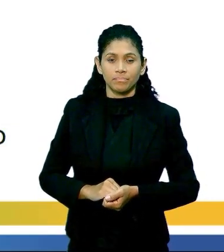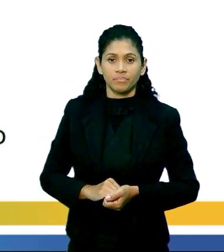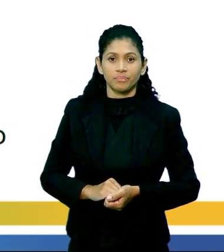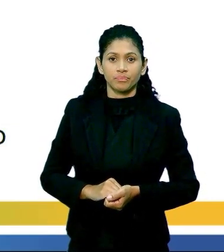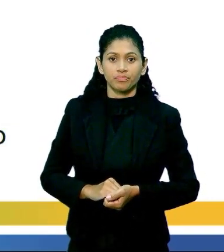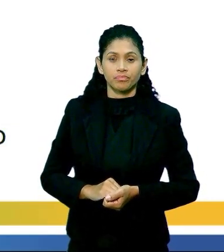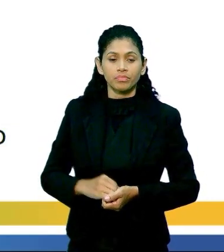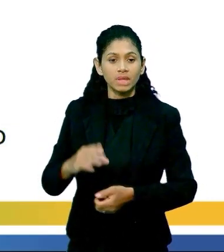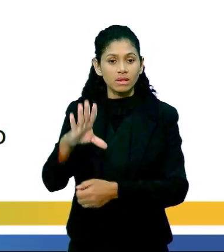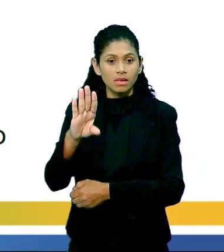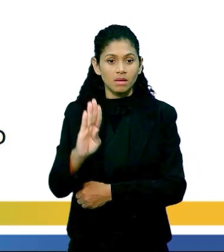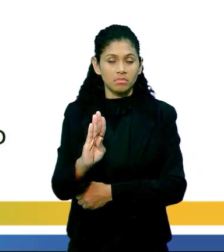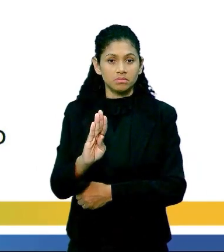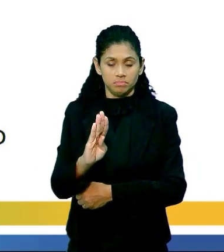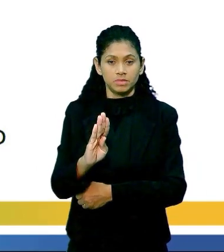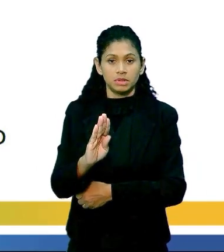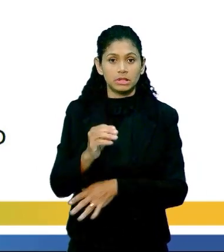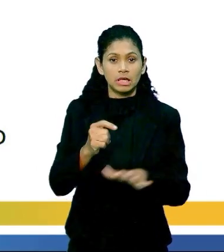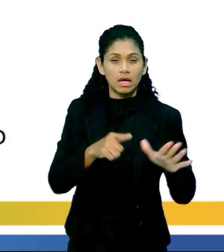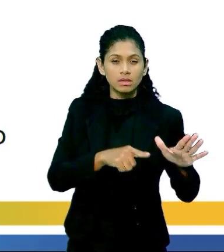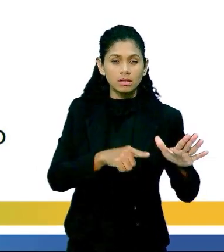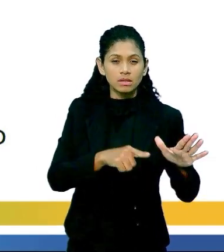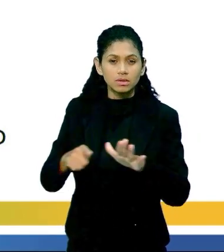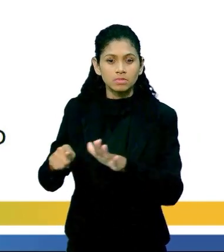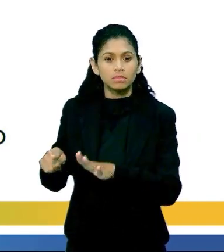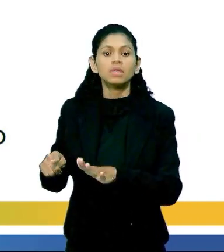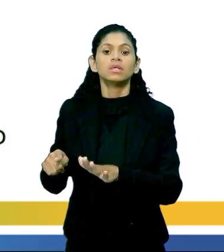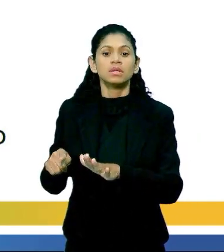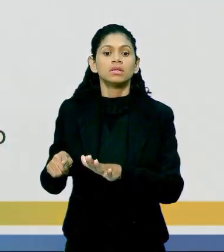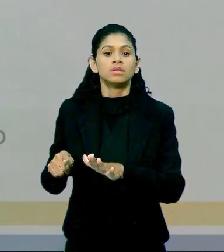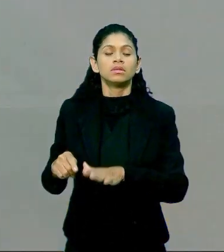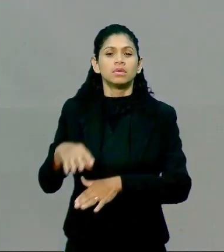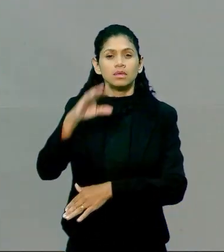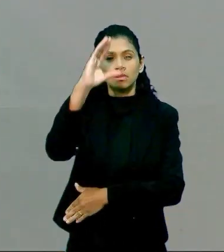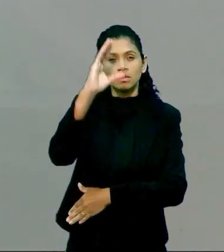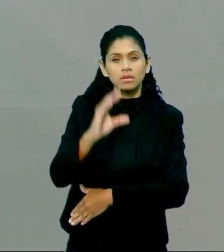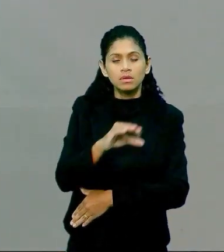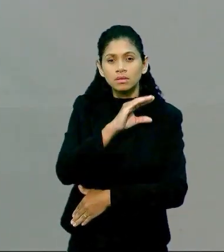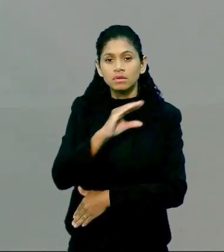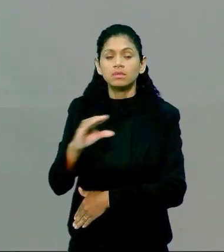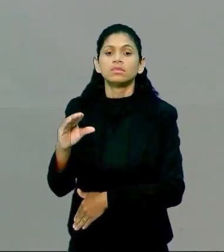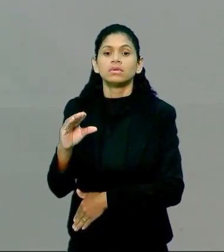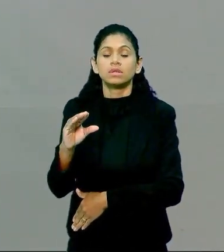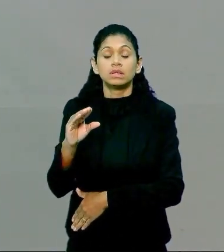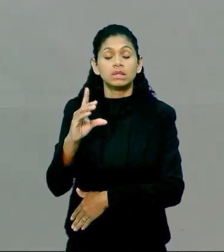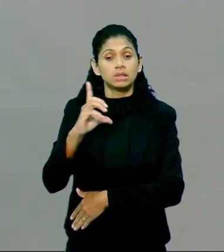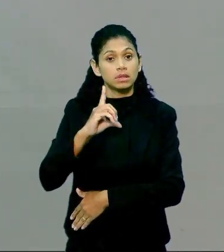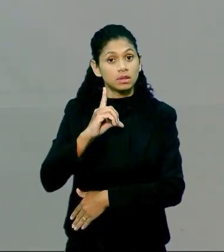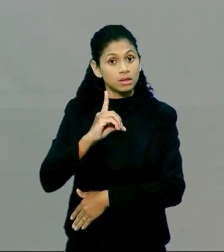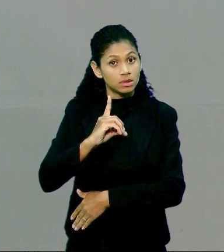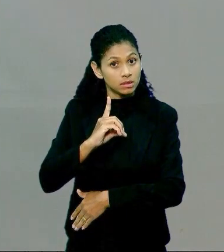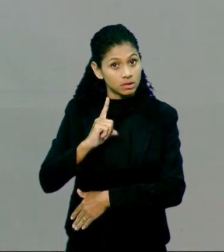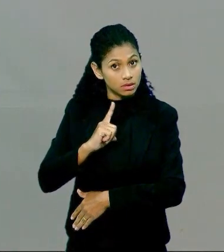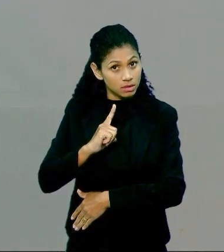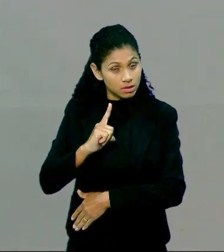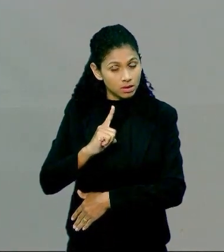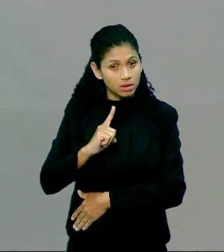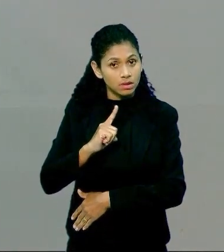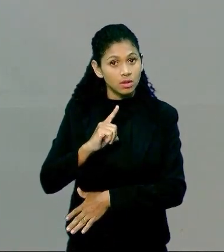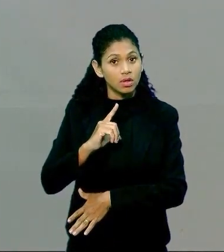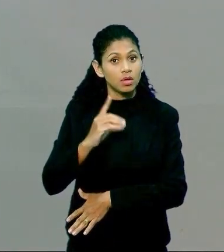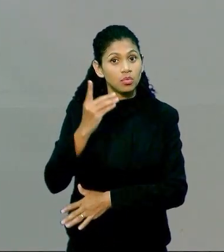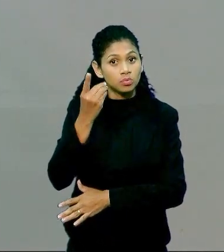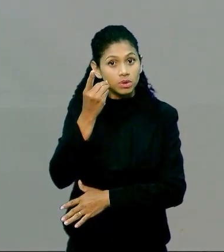Semana Santa tem uma data precisa. Então, está me dizendo, né, esse enunciado aí, que existe... E quando eu falo